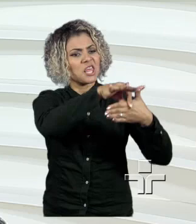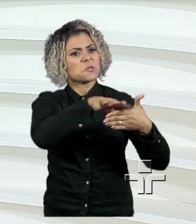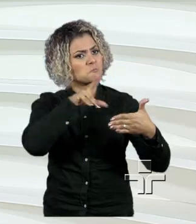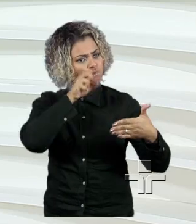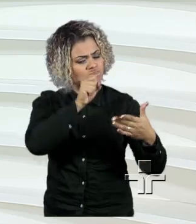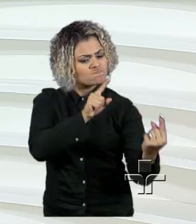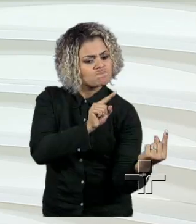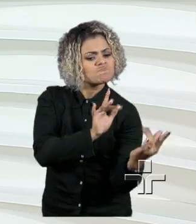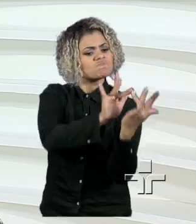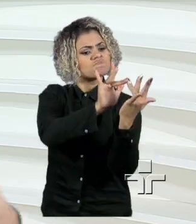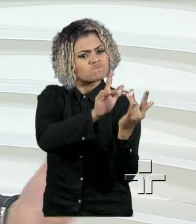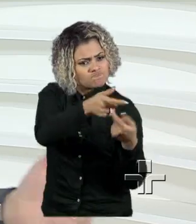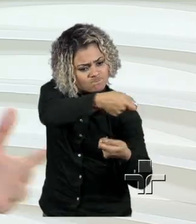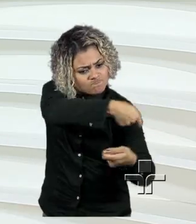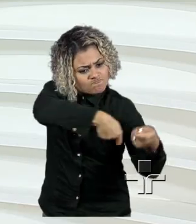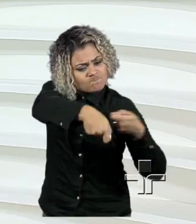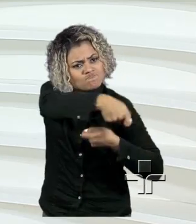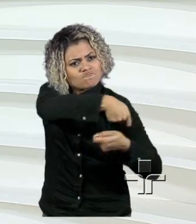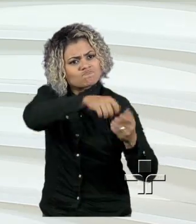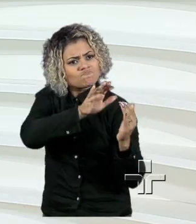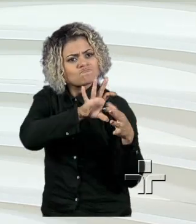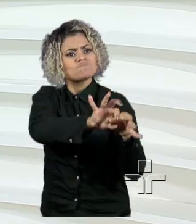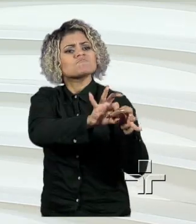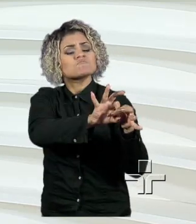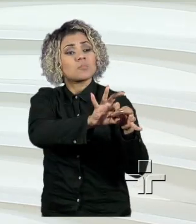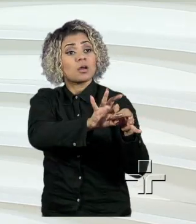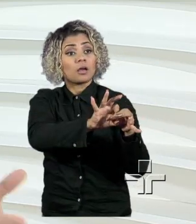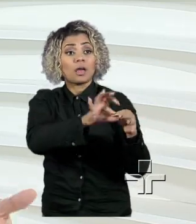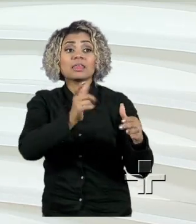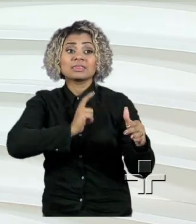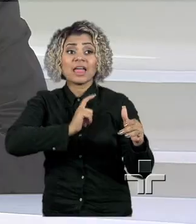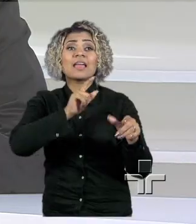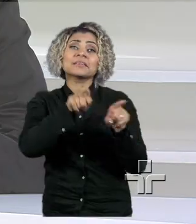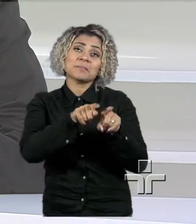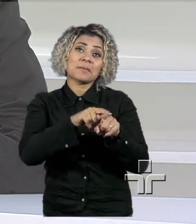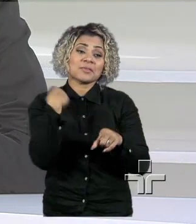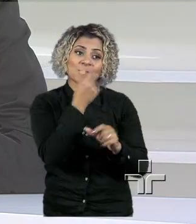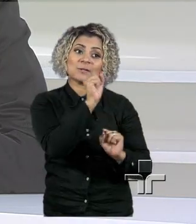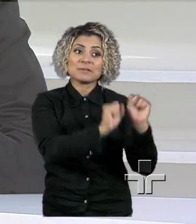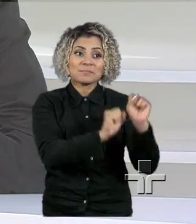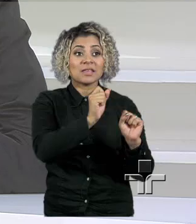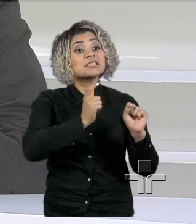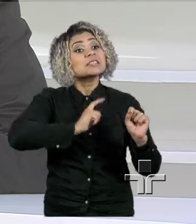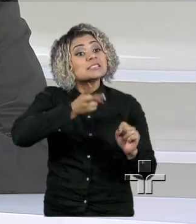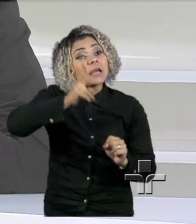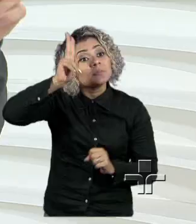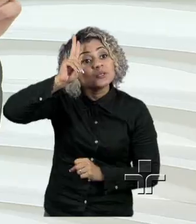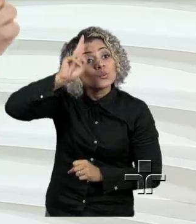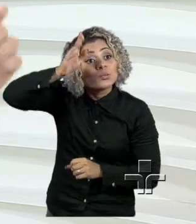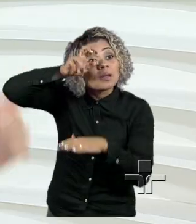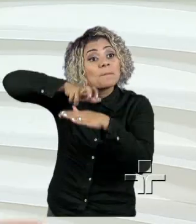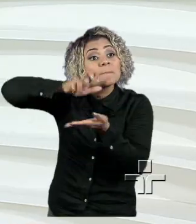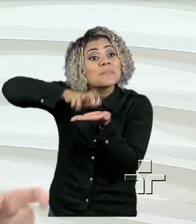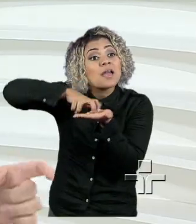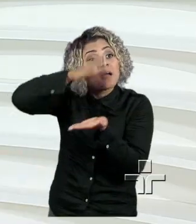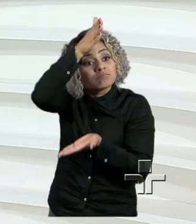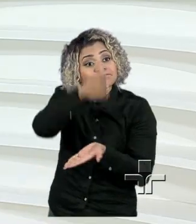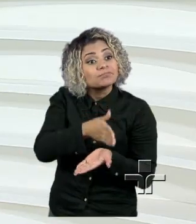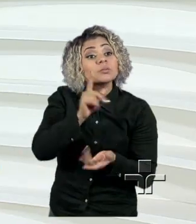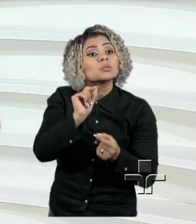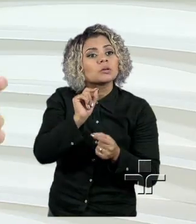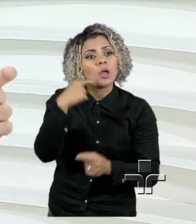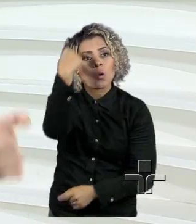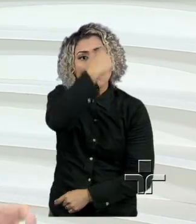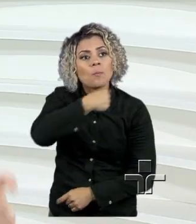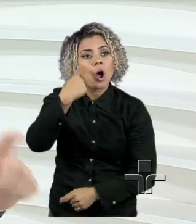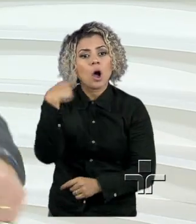muito próxima. Então, podemos falar aqui de muitos rituais que a nossa empresa tem, toda segunda de manhã. A gente, por 1 hora, toda a